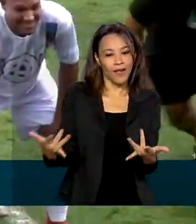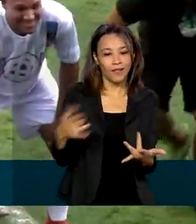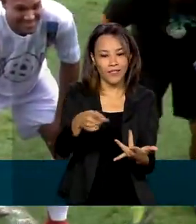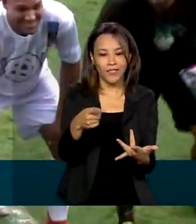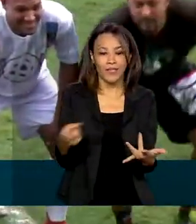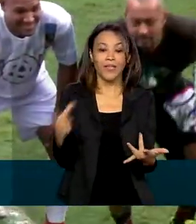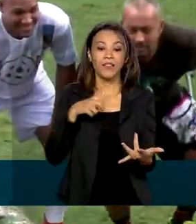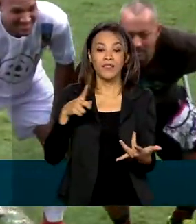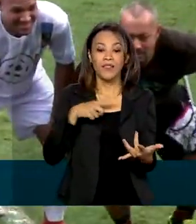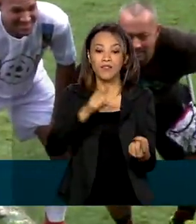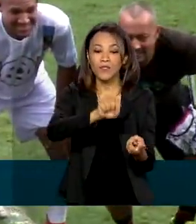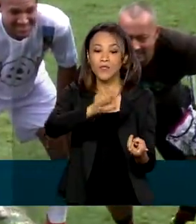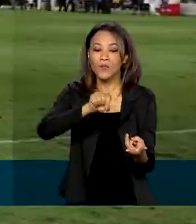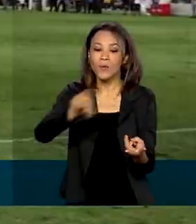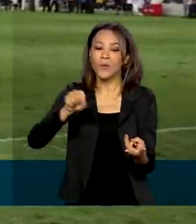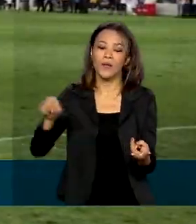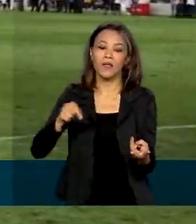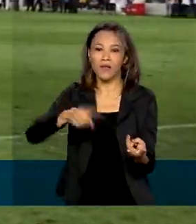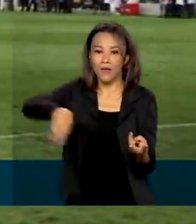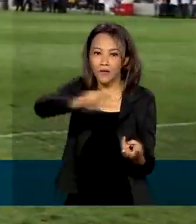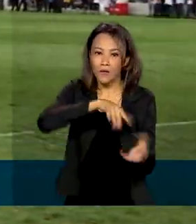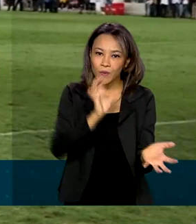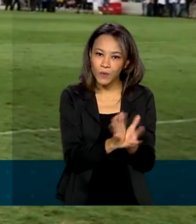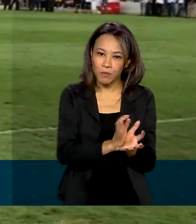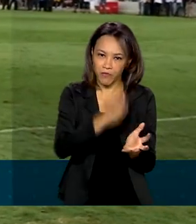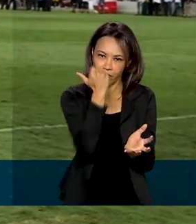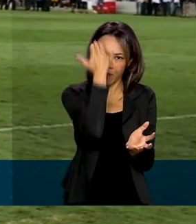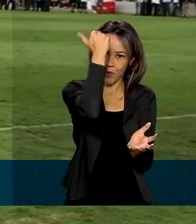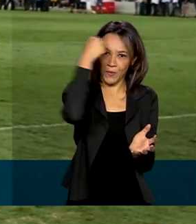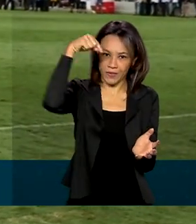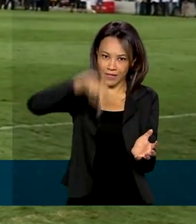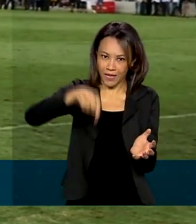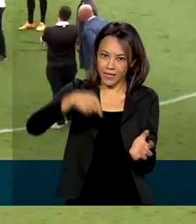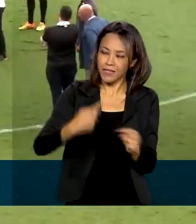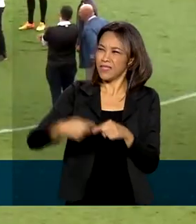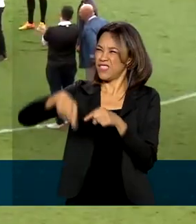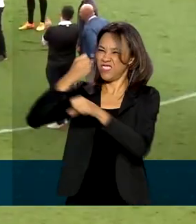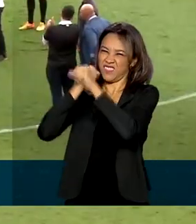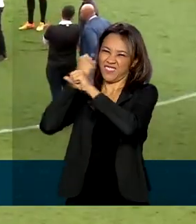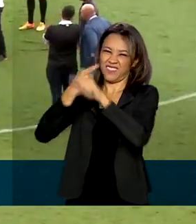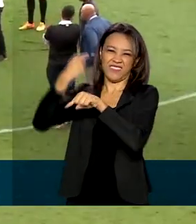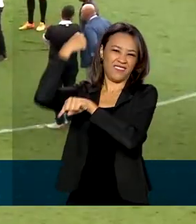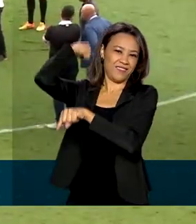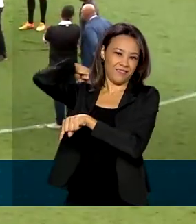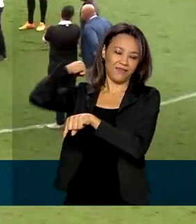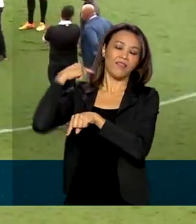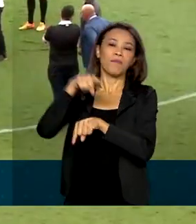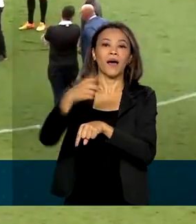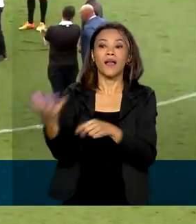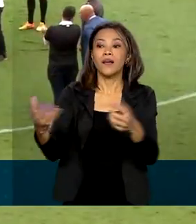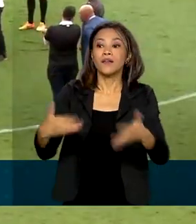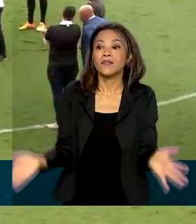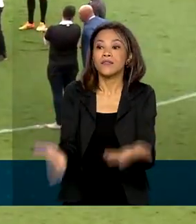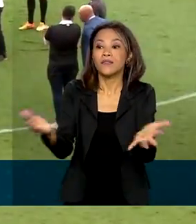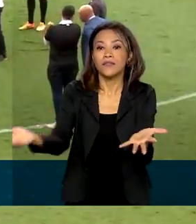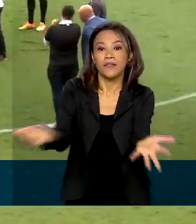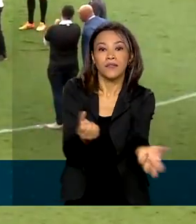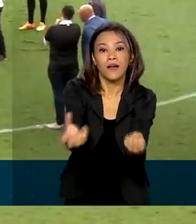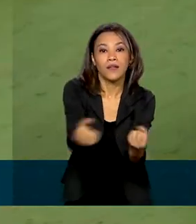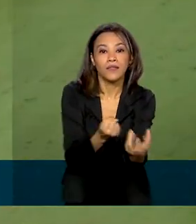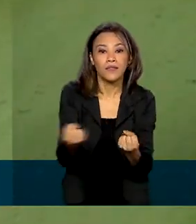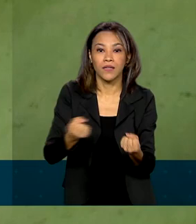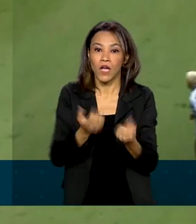reuniu uma escalação de craques dessa e de outras gerações e celebridades para incentivar a arrecadação de alimentos e